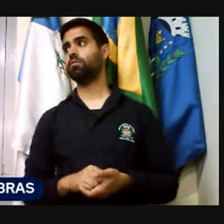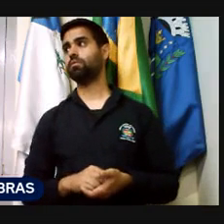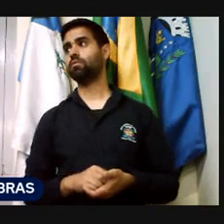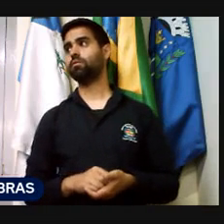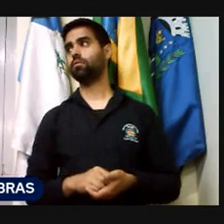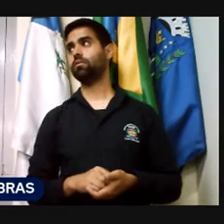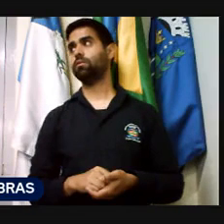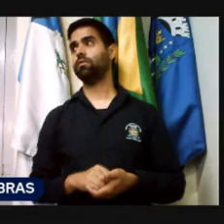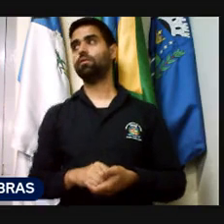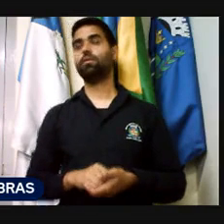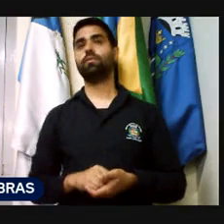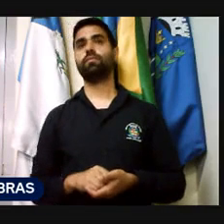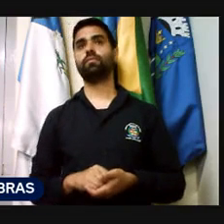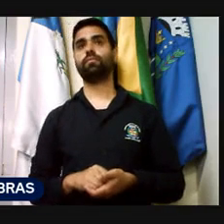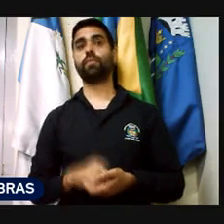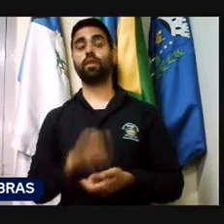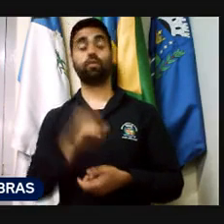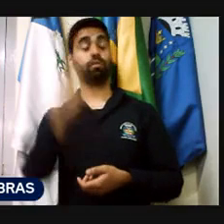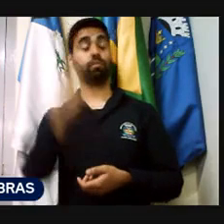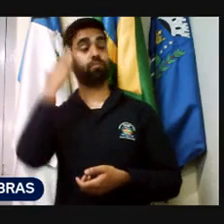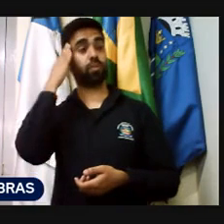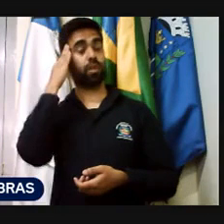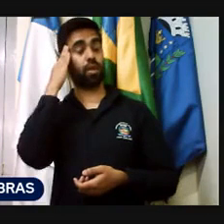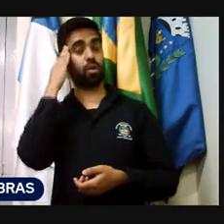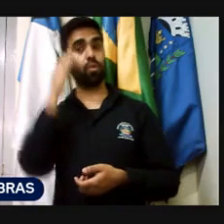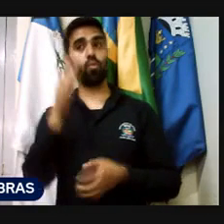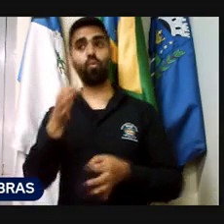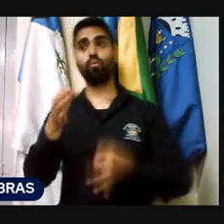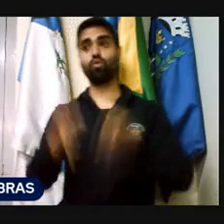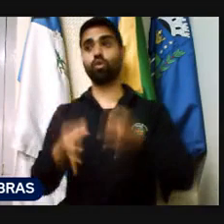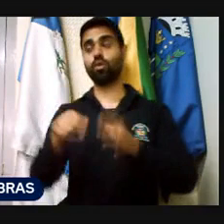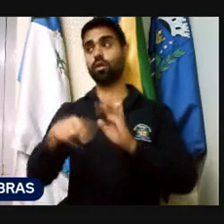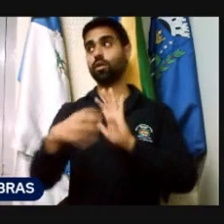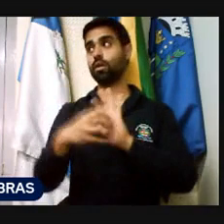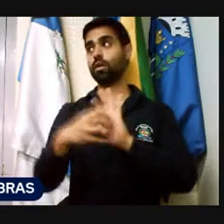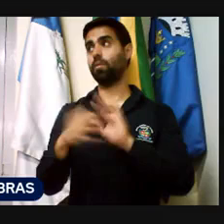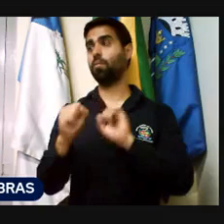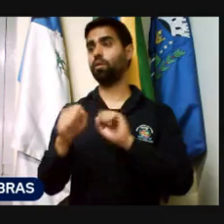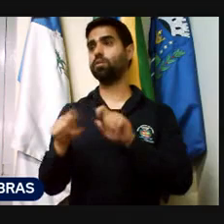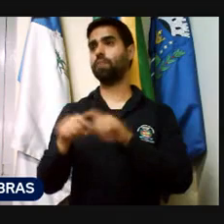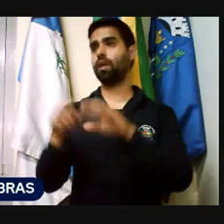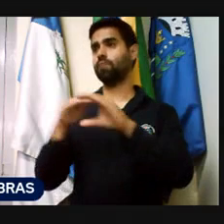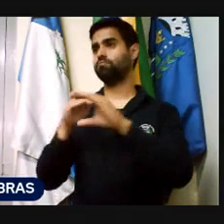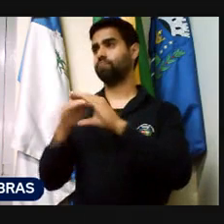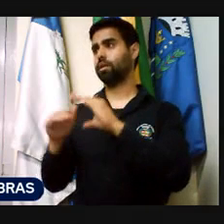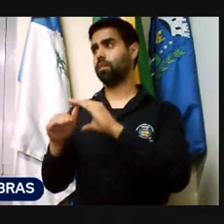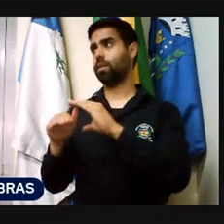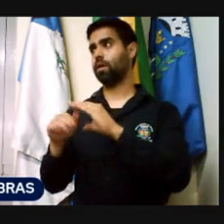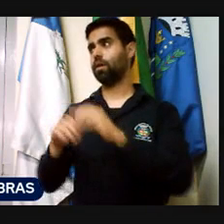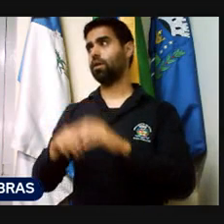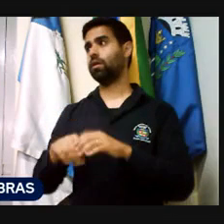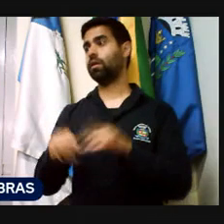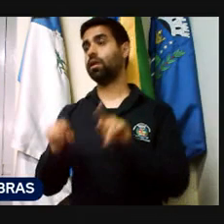se atentou, a consultoria jurídica, eu posso encaminhar e ela